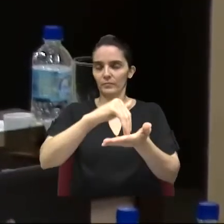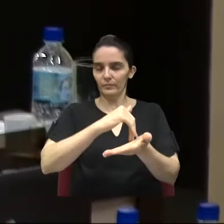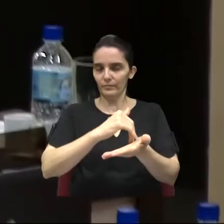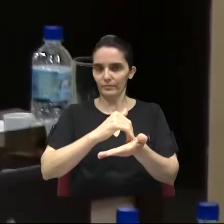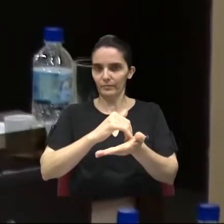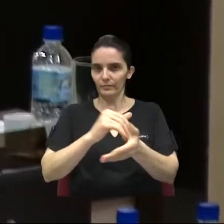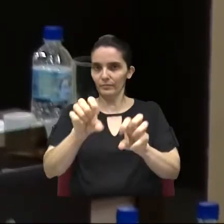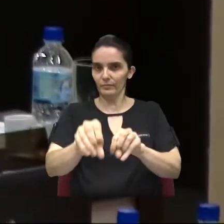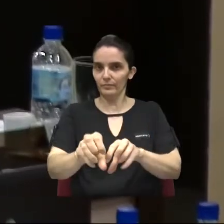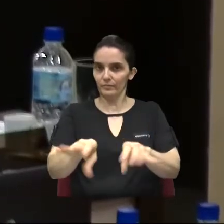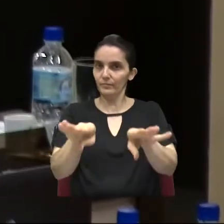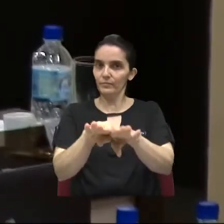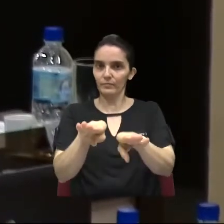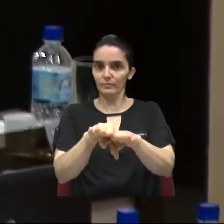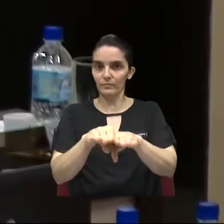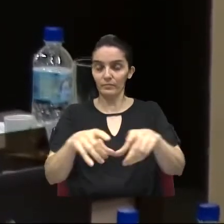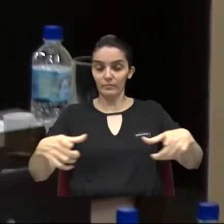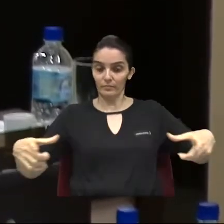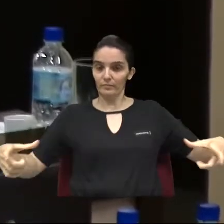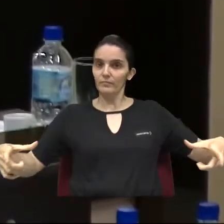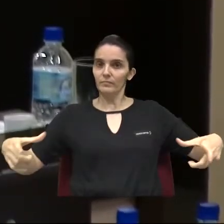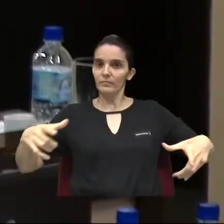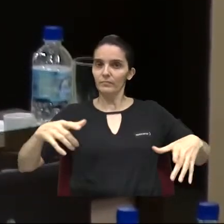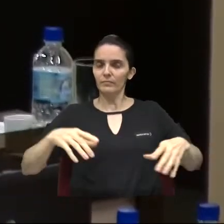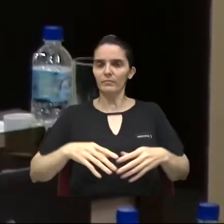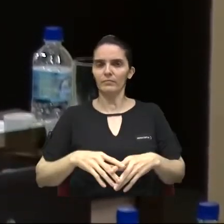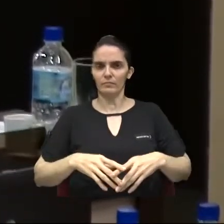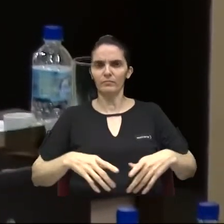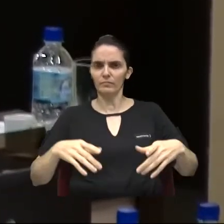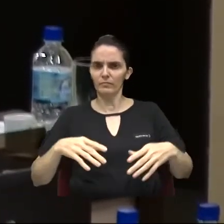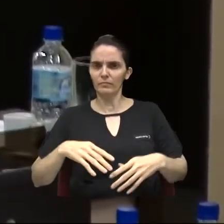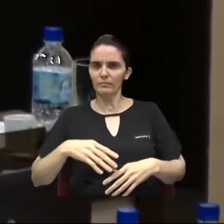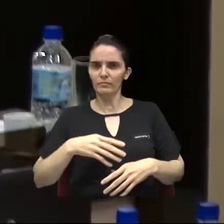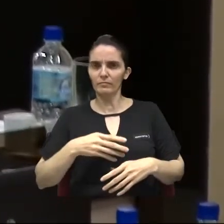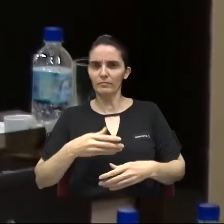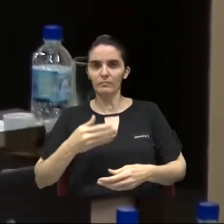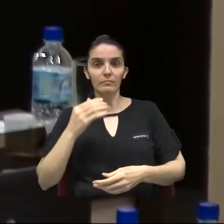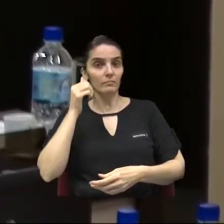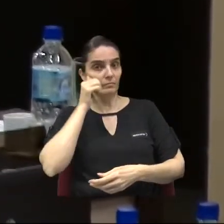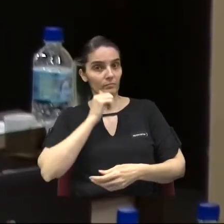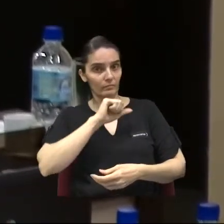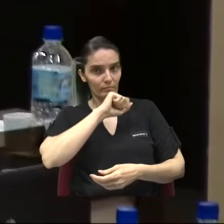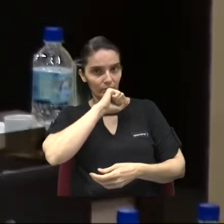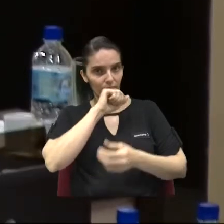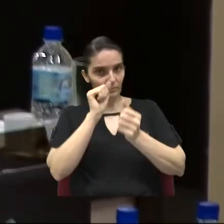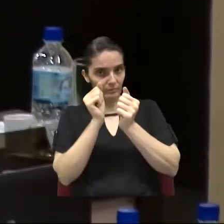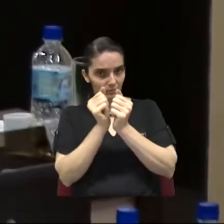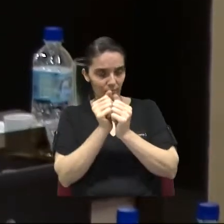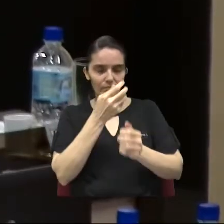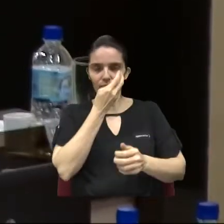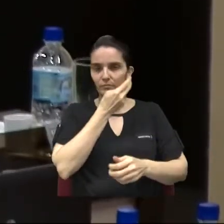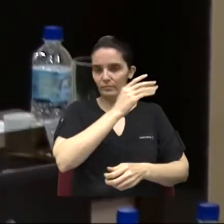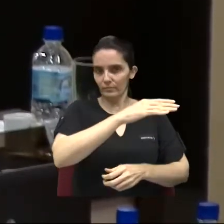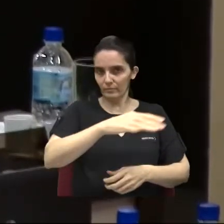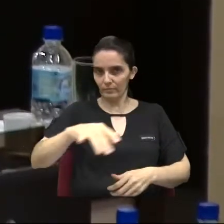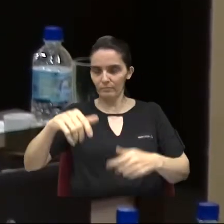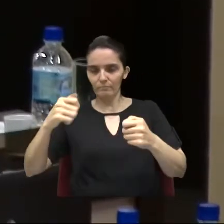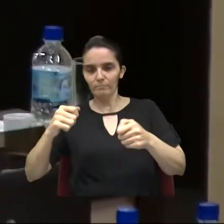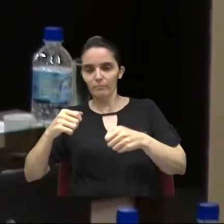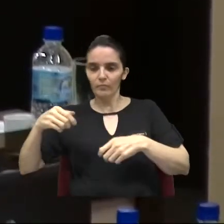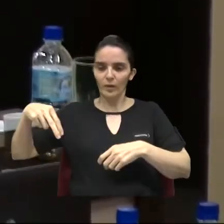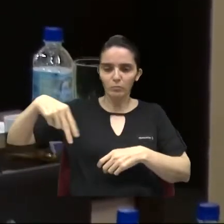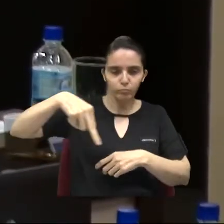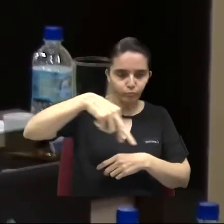É um espaço grande, as mães chegam lá com crianças, precisa andar lá dentro para resolver a